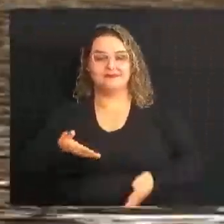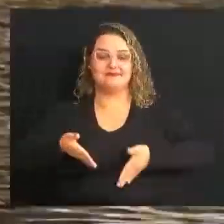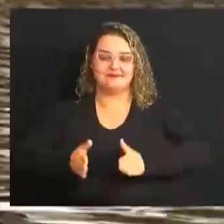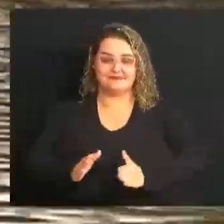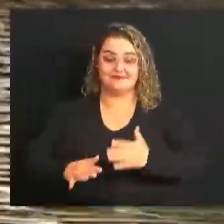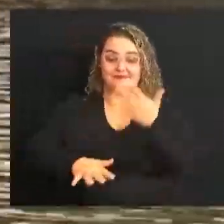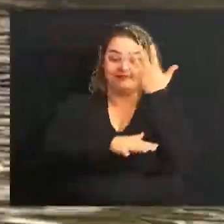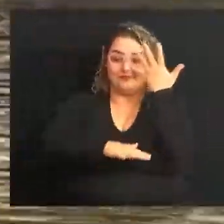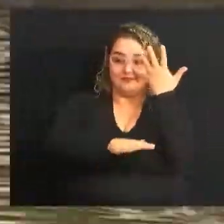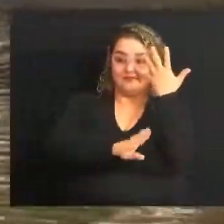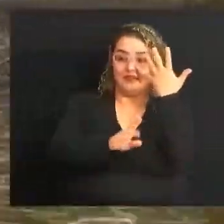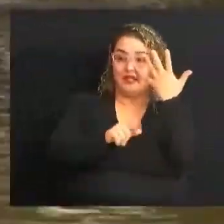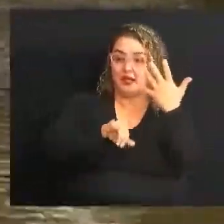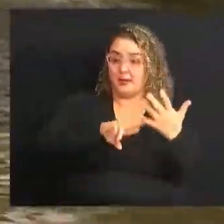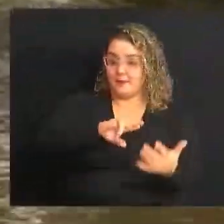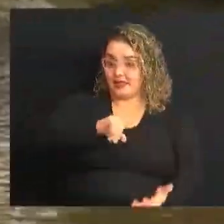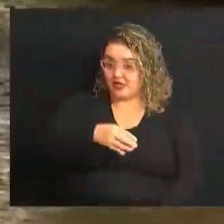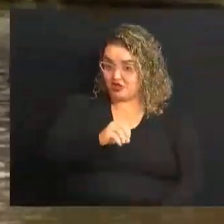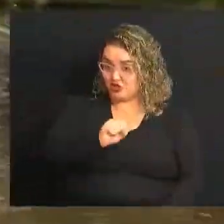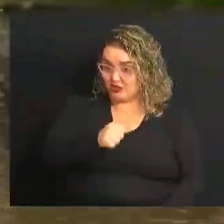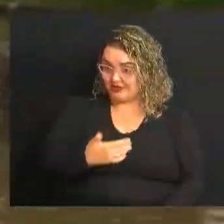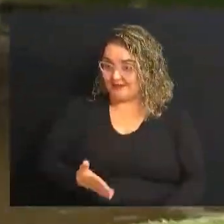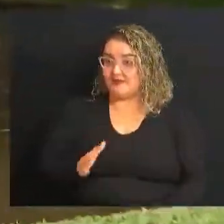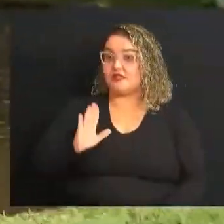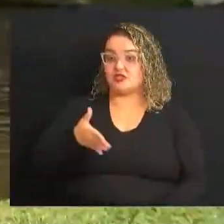13 horas o Rony.